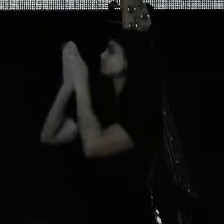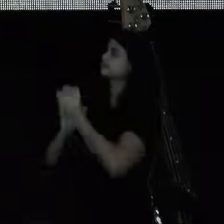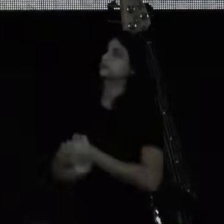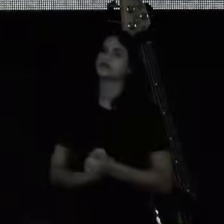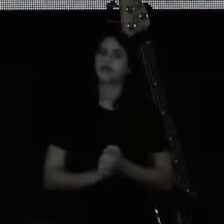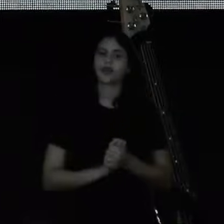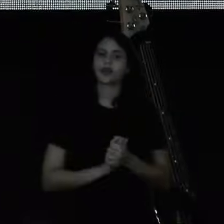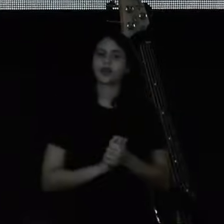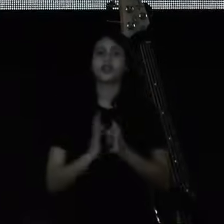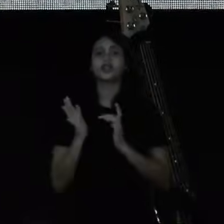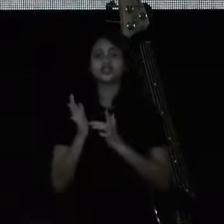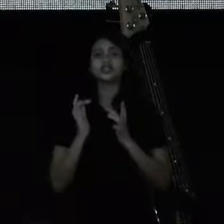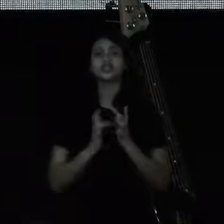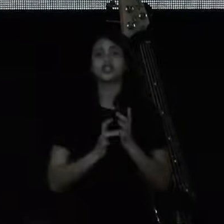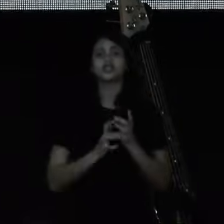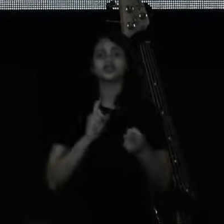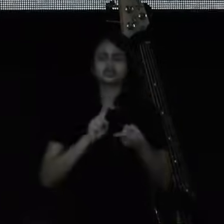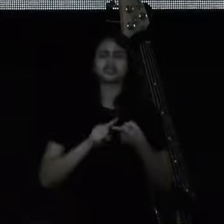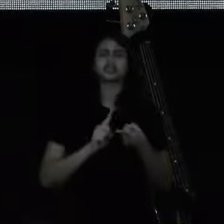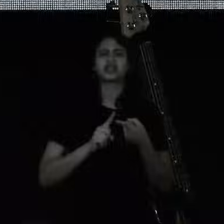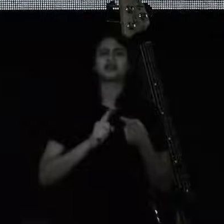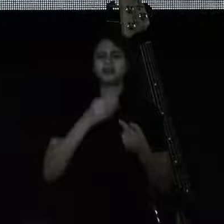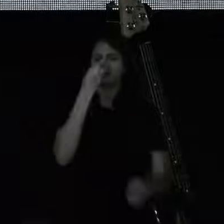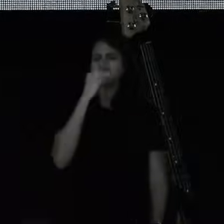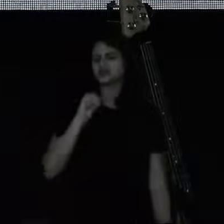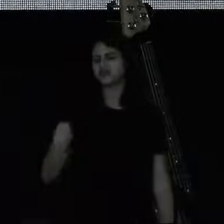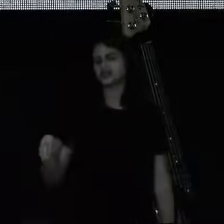Jesus também foi rejeitado, gente.